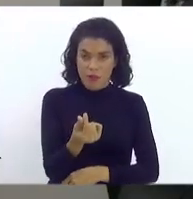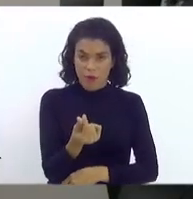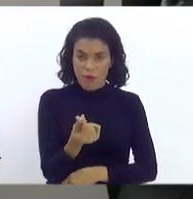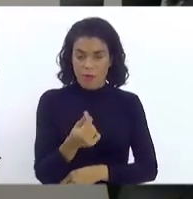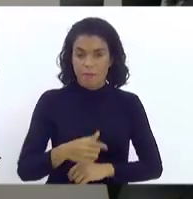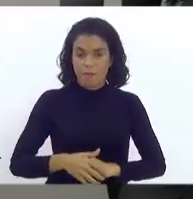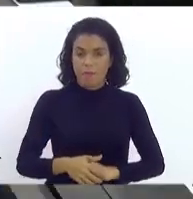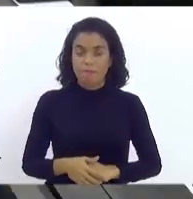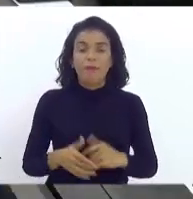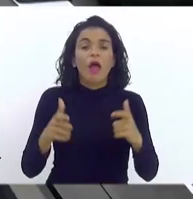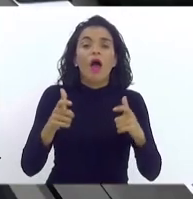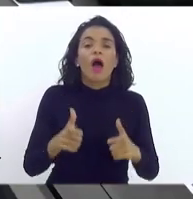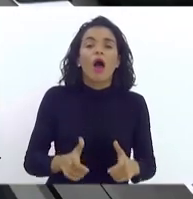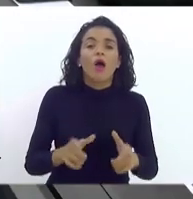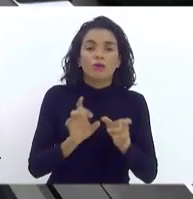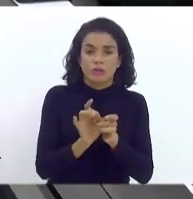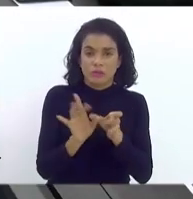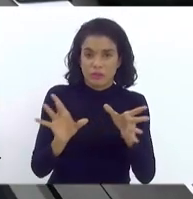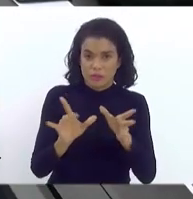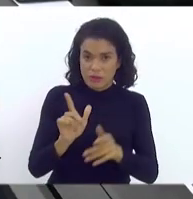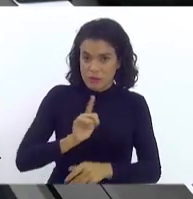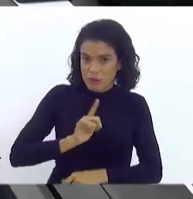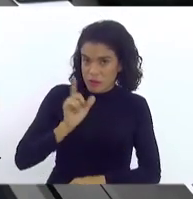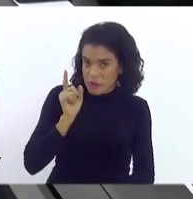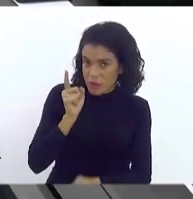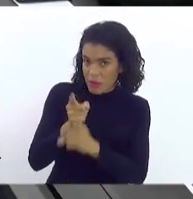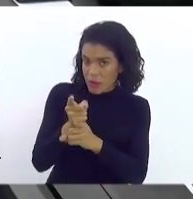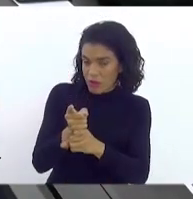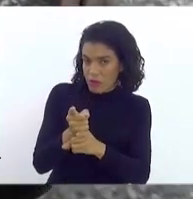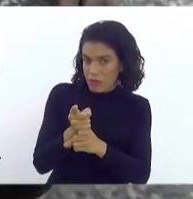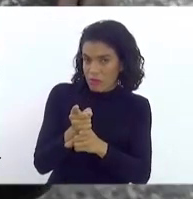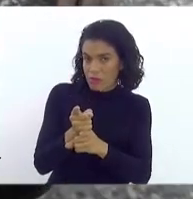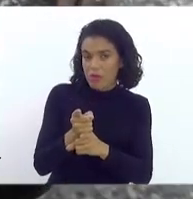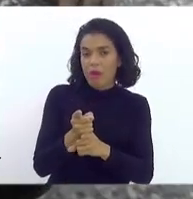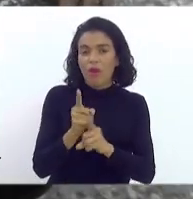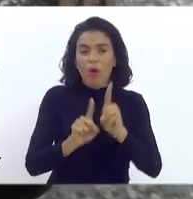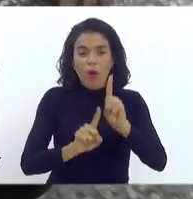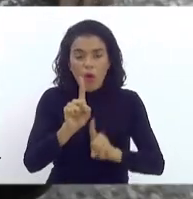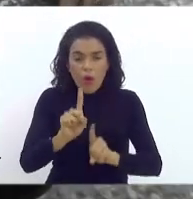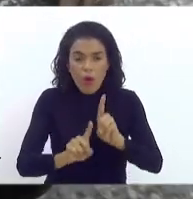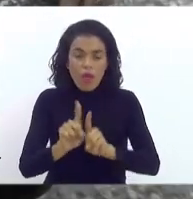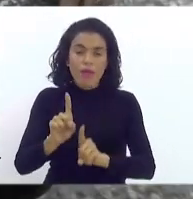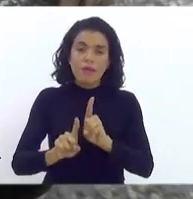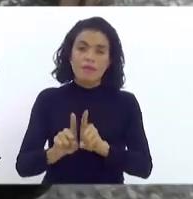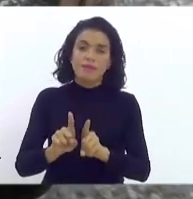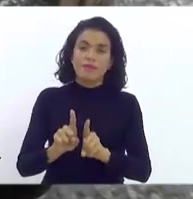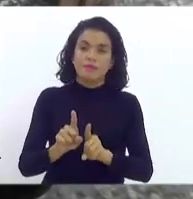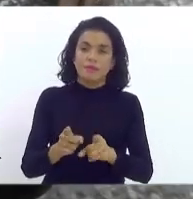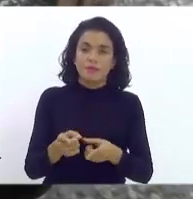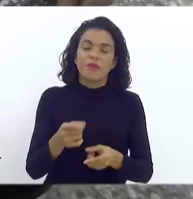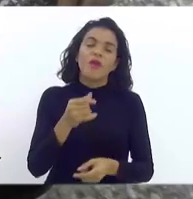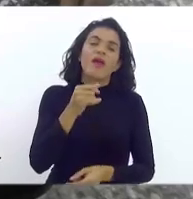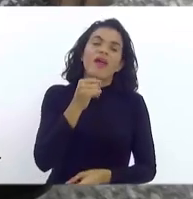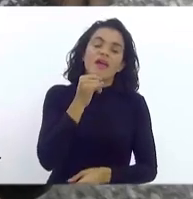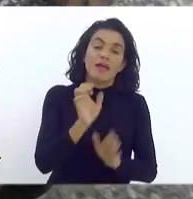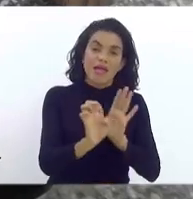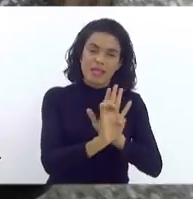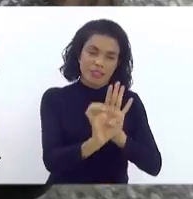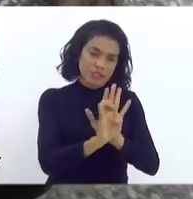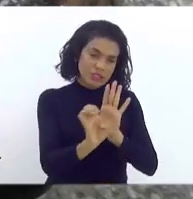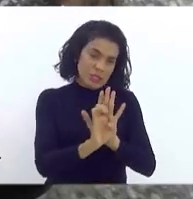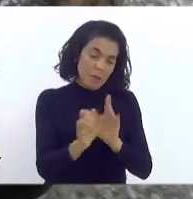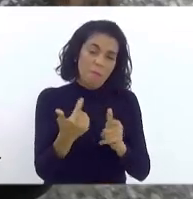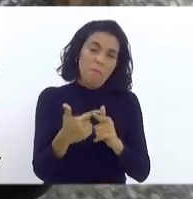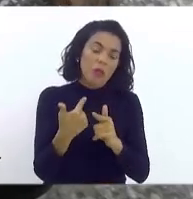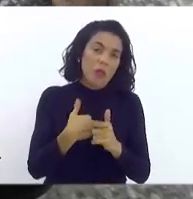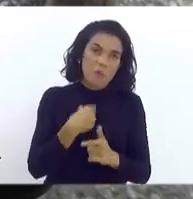de E onde que fica disponível essa listagem de concorrências, esses chamados, vou chamar de edital por falta de